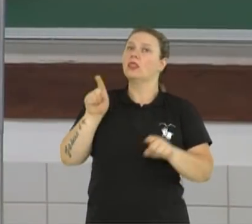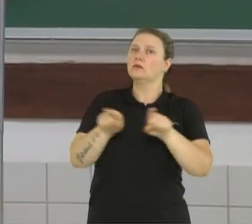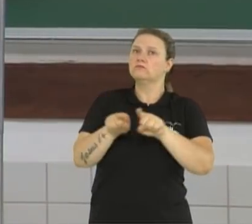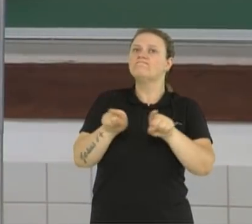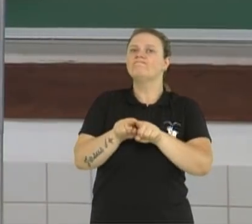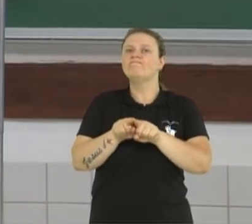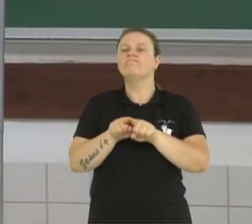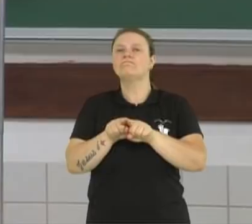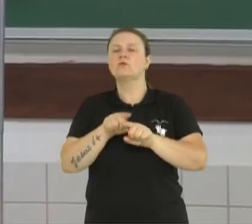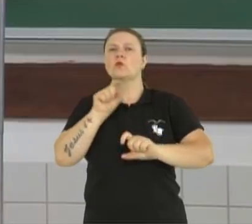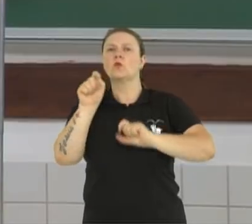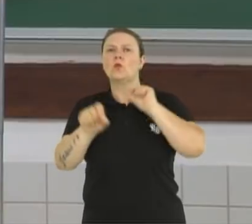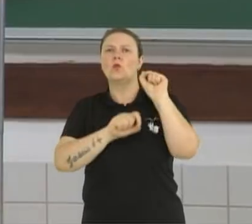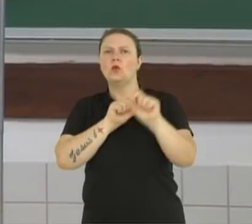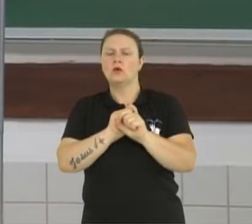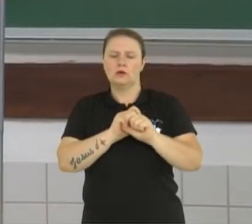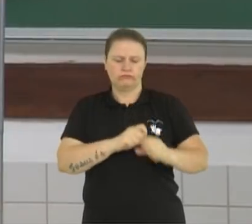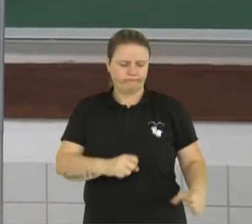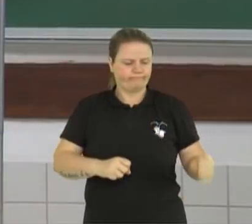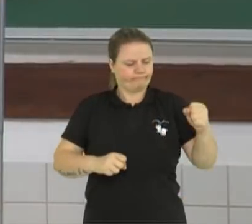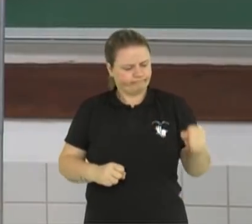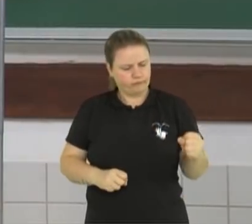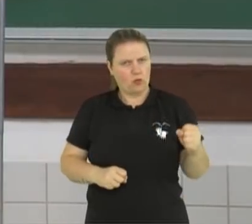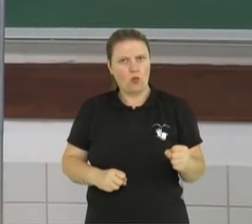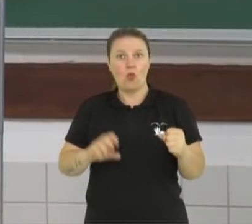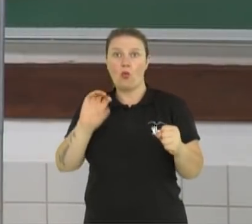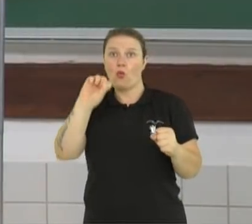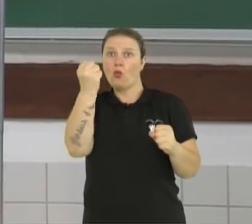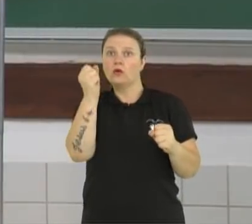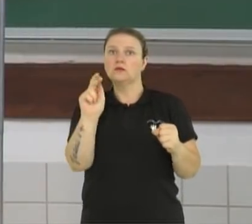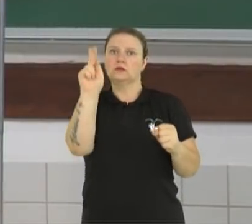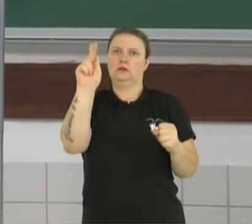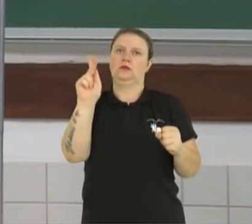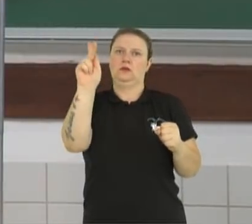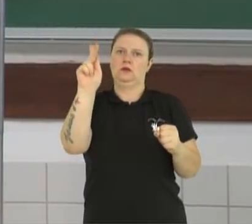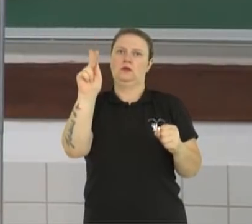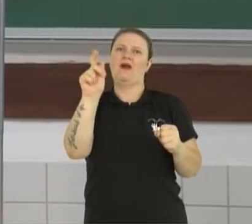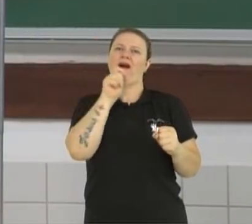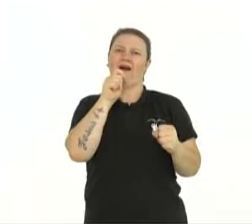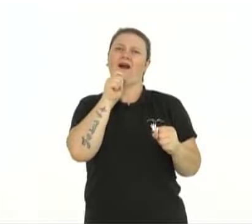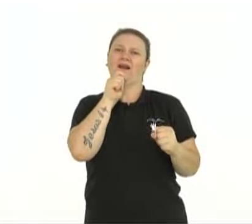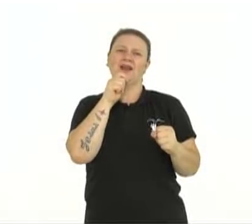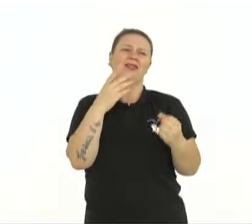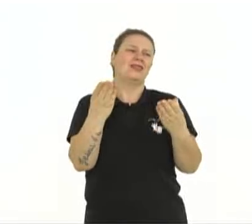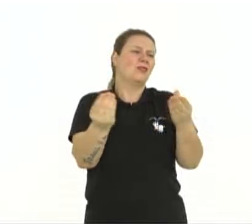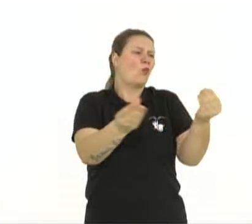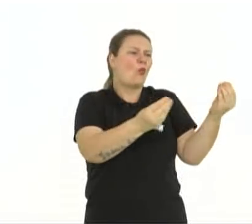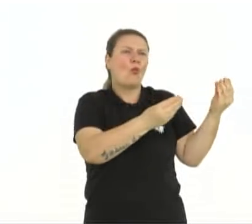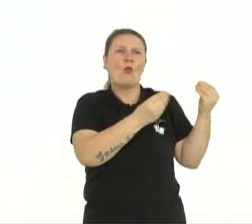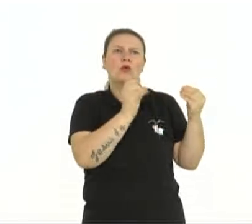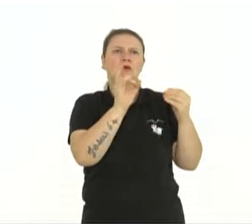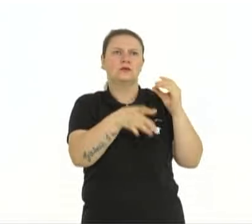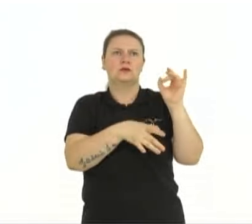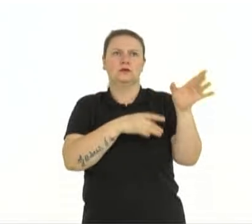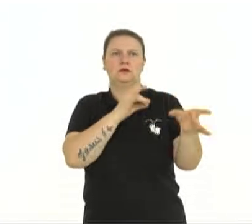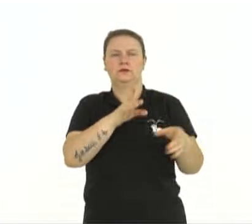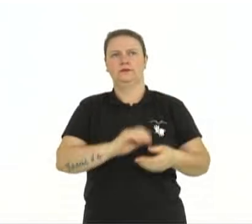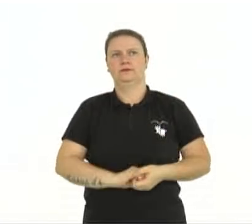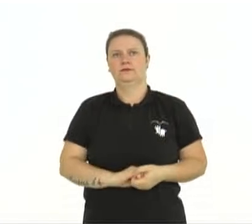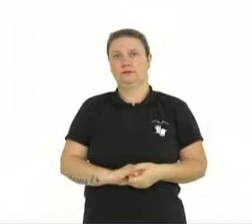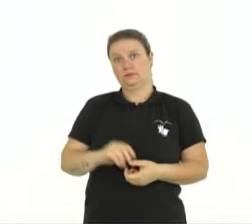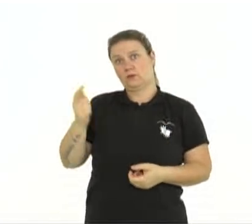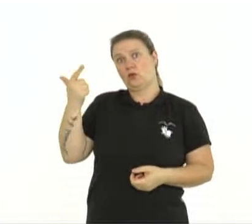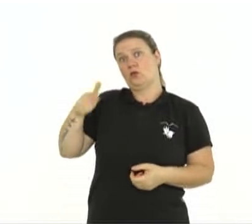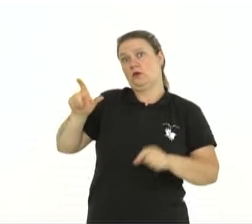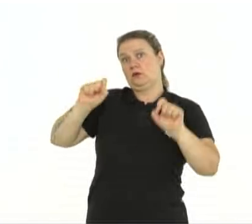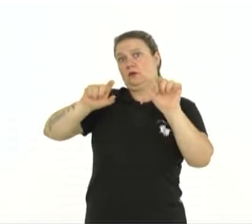assim, descendo com esses 8 quilos, não dá conta, tá? E aqui, olha como fica,